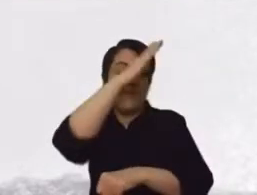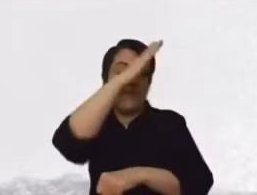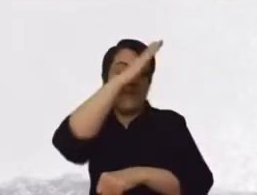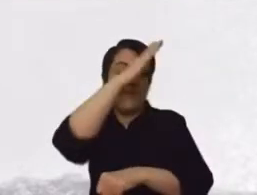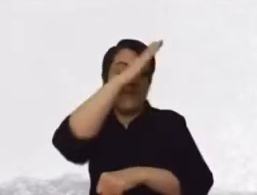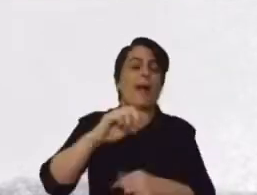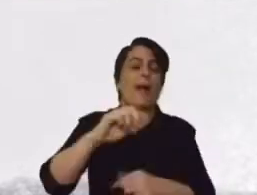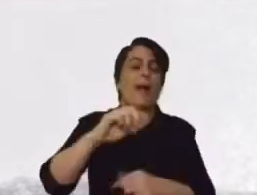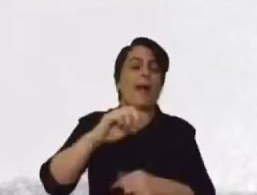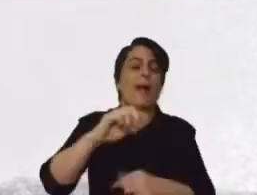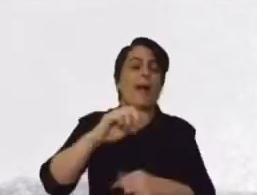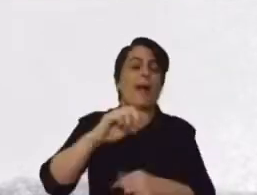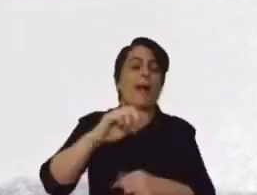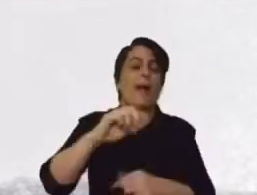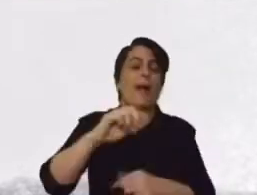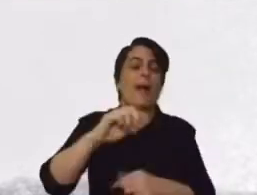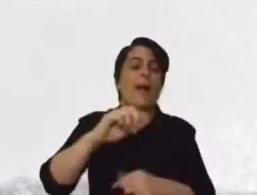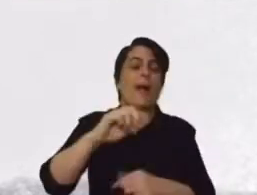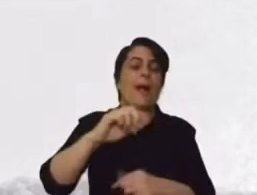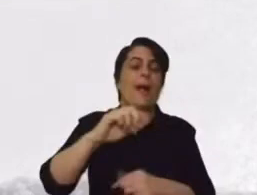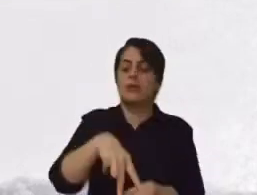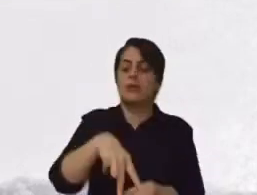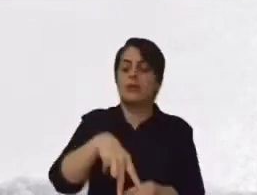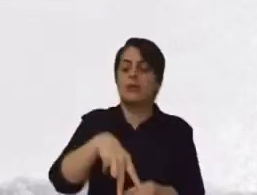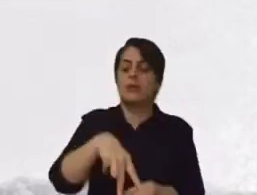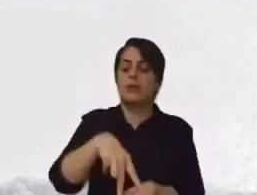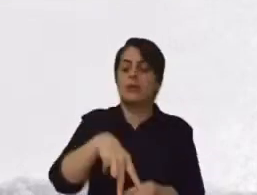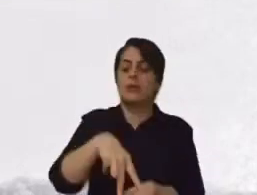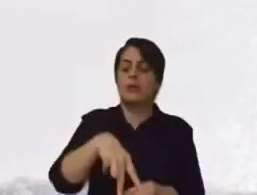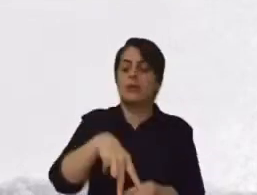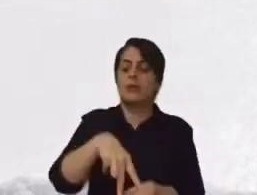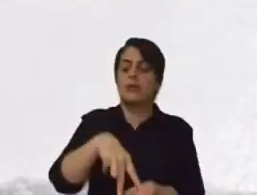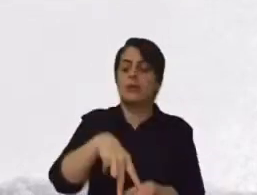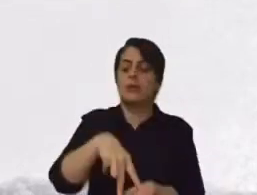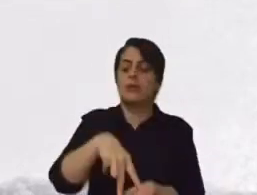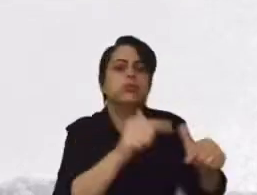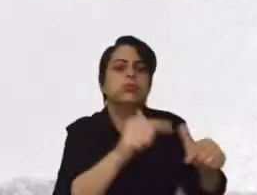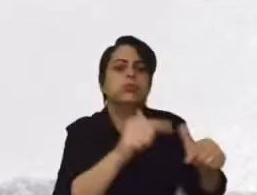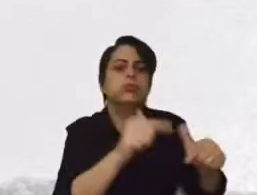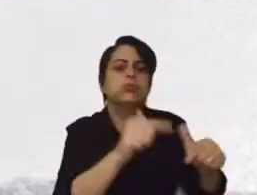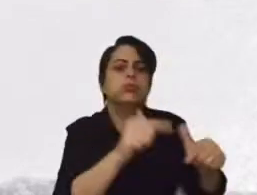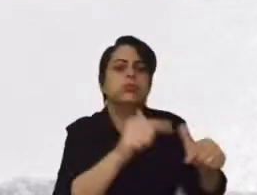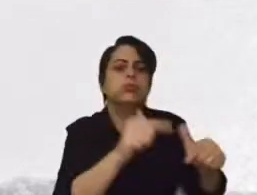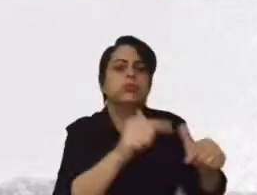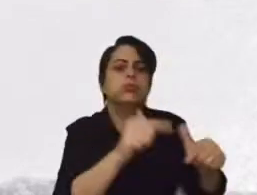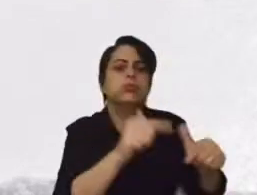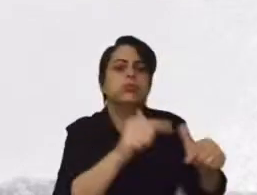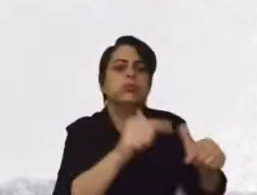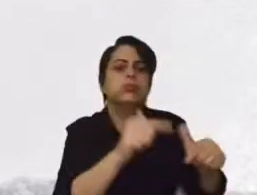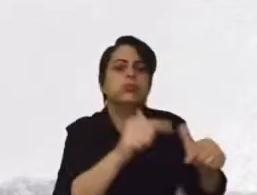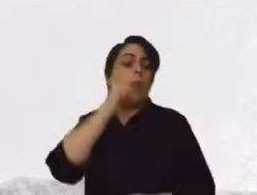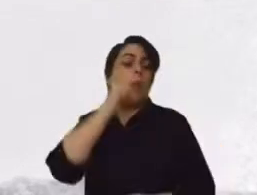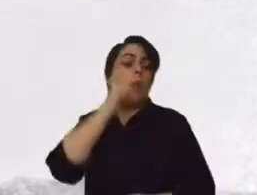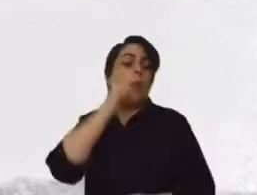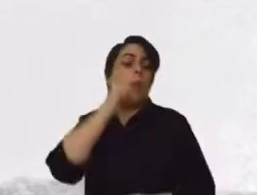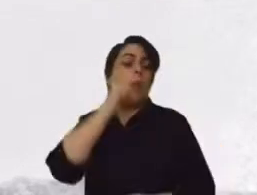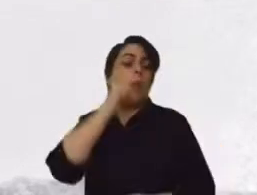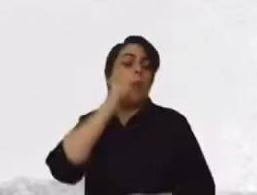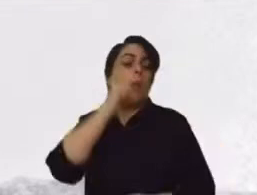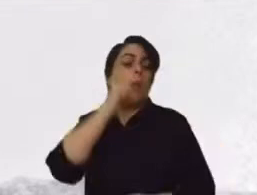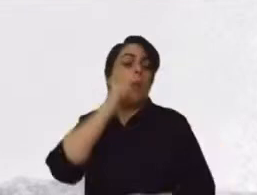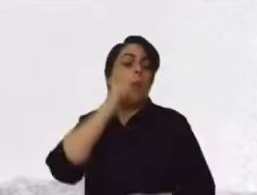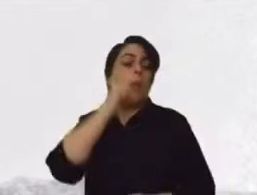a cabeça e a moral do povo trabalhador, mulheres e homens, brancos e negros, e dizer que nós haveremos,